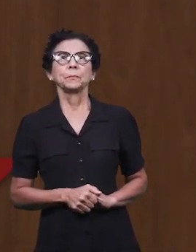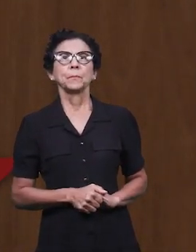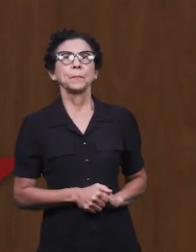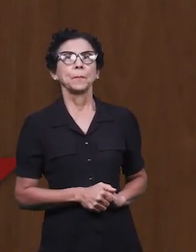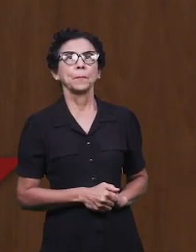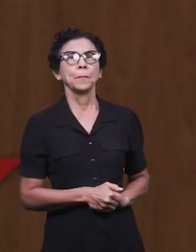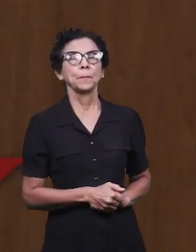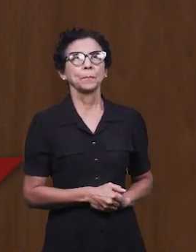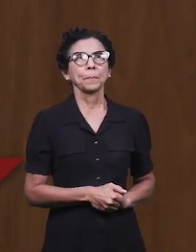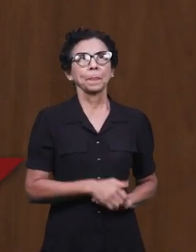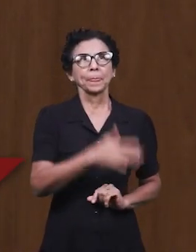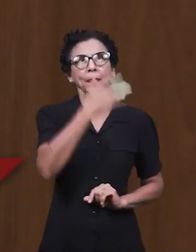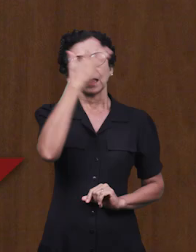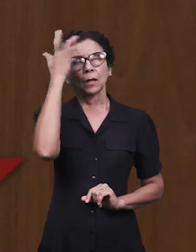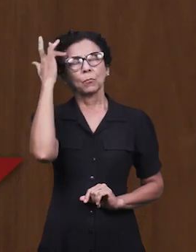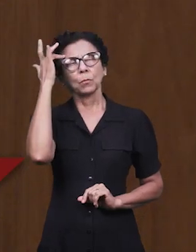que o prefixo, né, apo, é